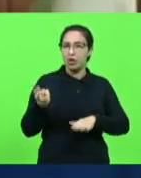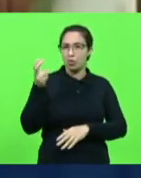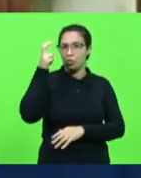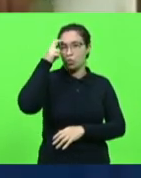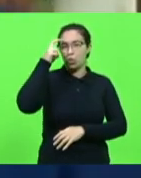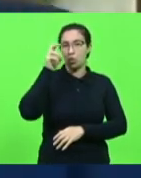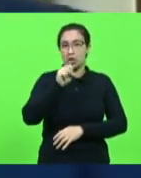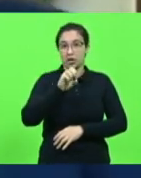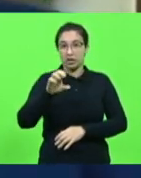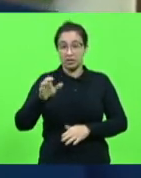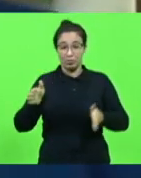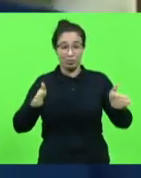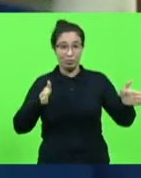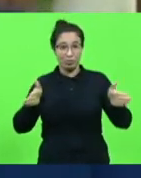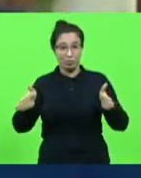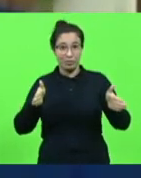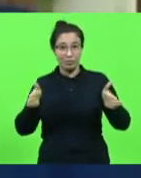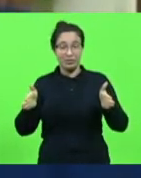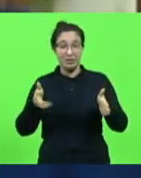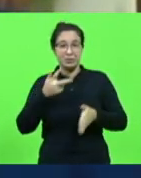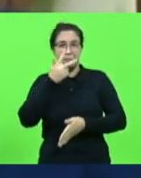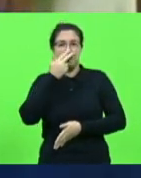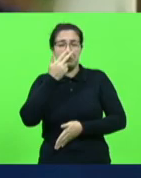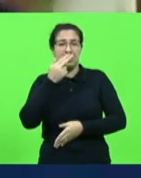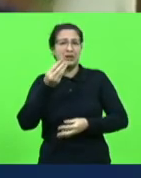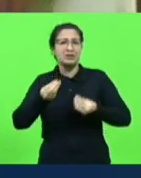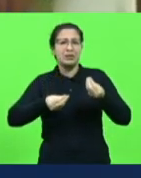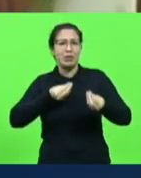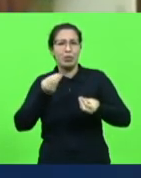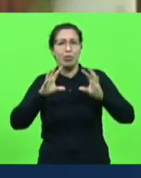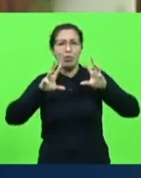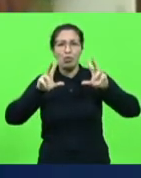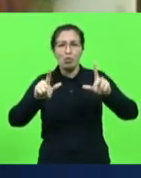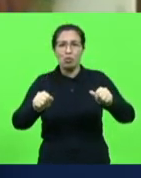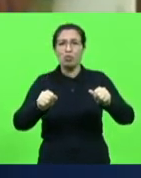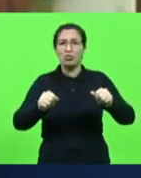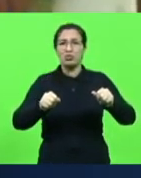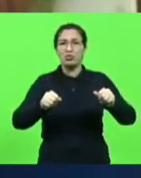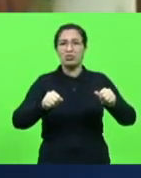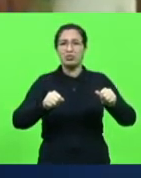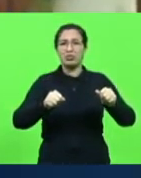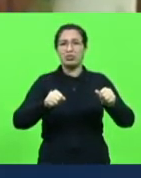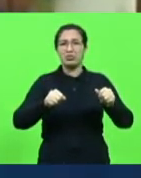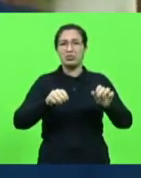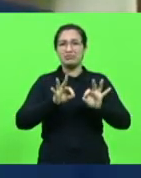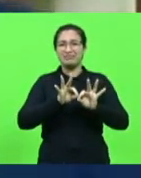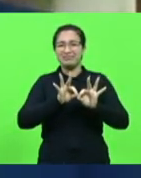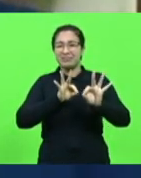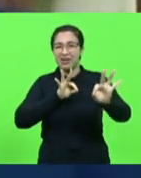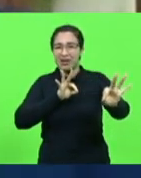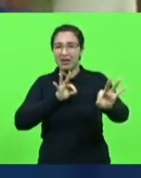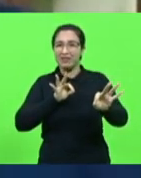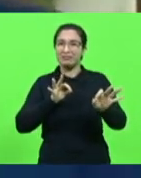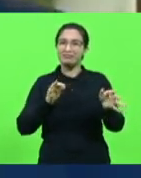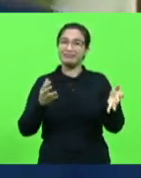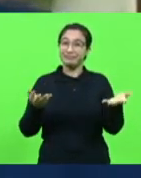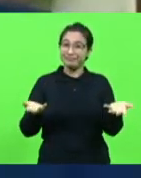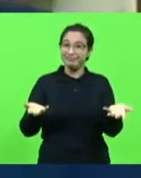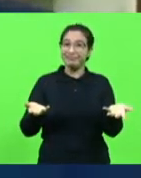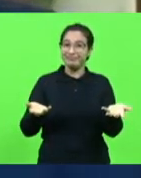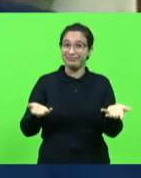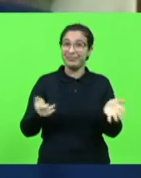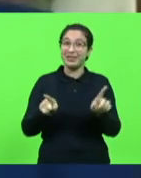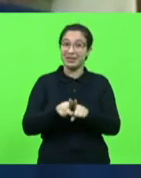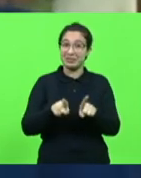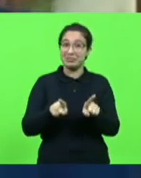numa época em que parece estar tudo ficando cada vez mais distante, né? Inclusive a